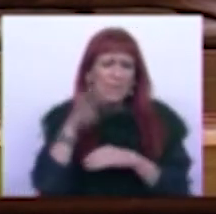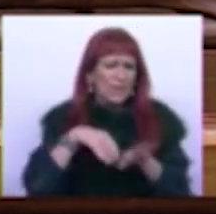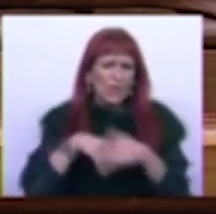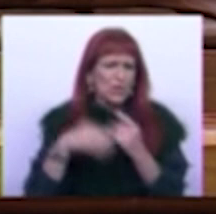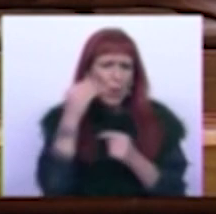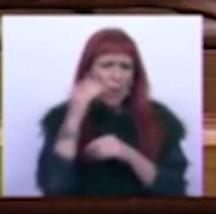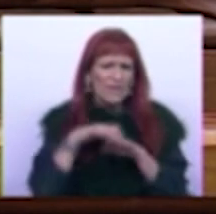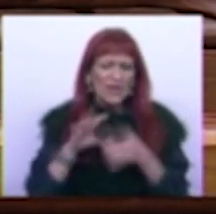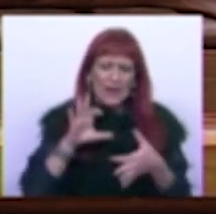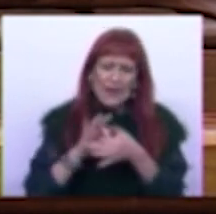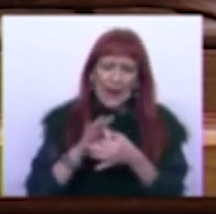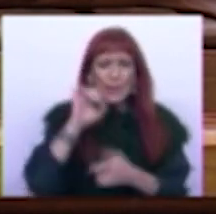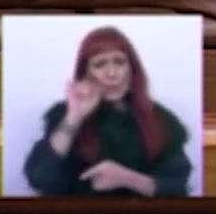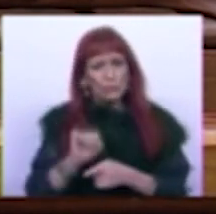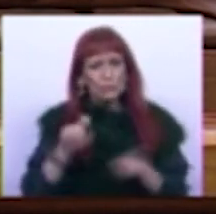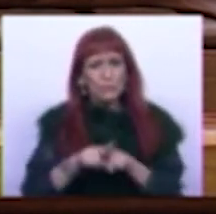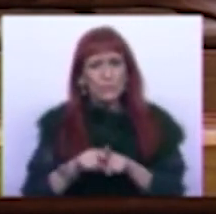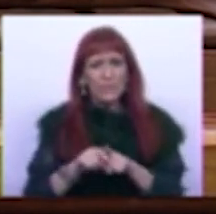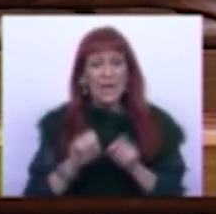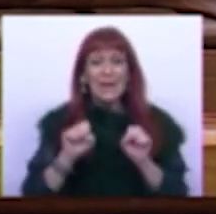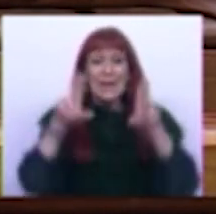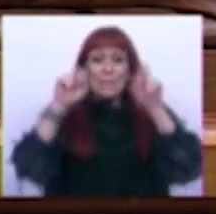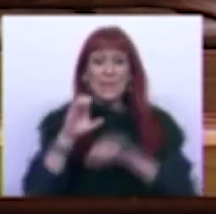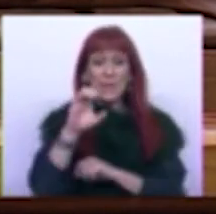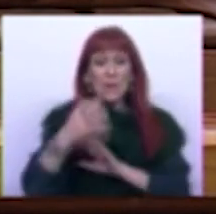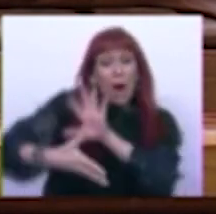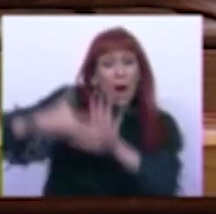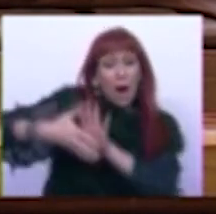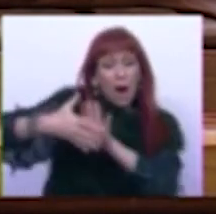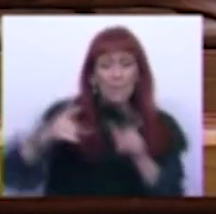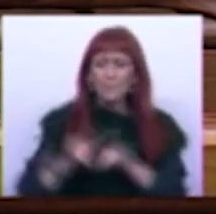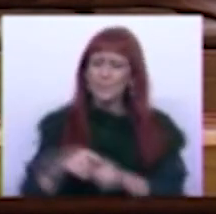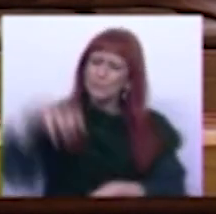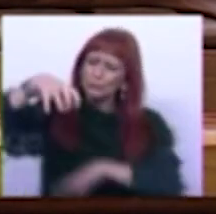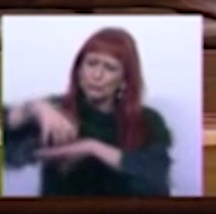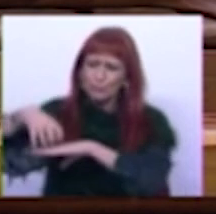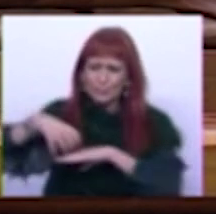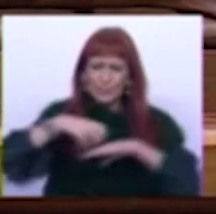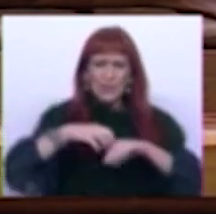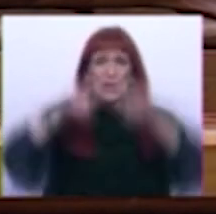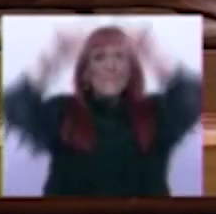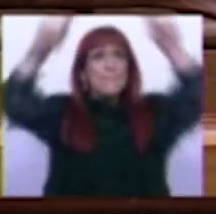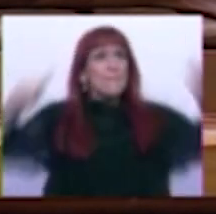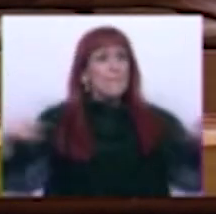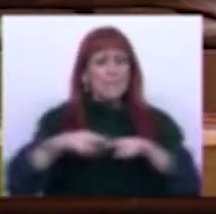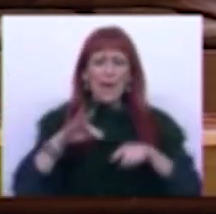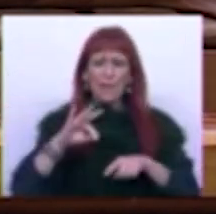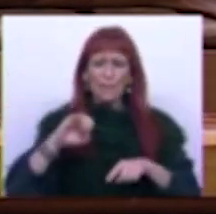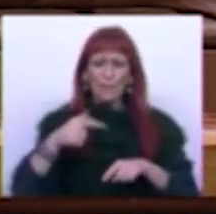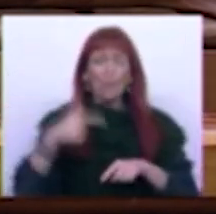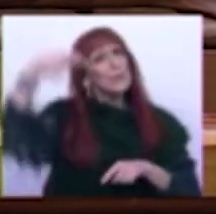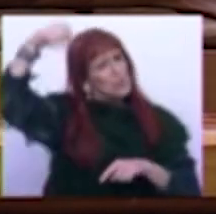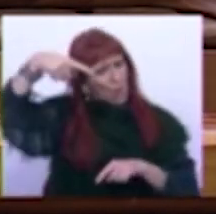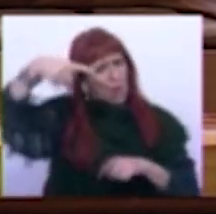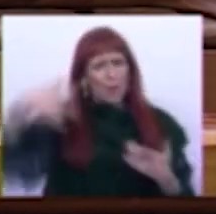dos procedimentos relativos à descarbonização da indústria e à instalação de painéis solares, seja